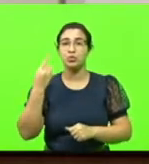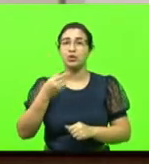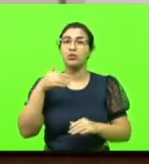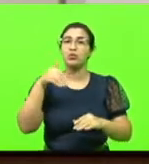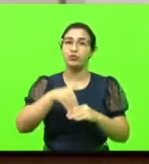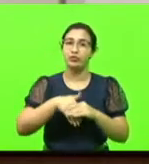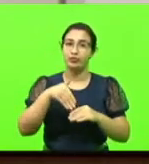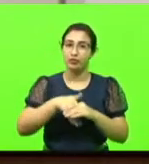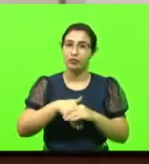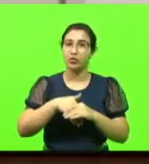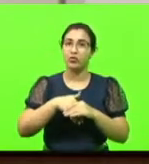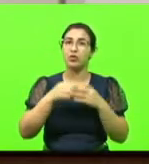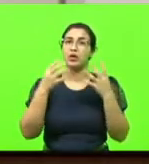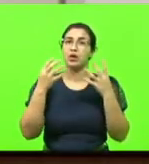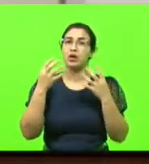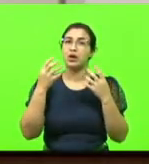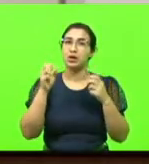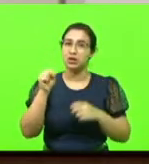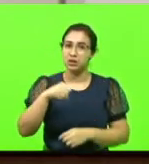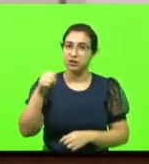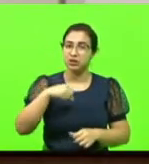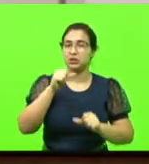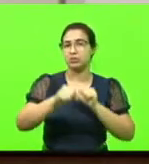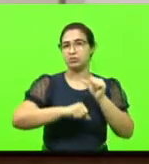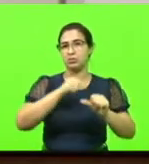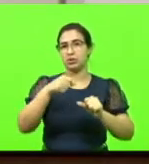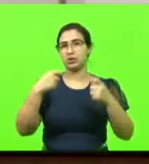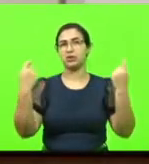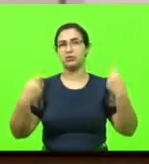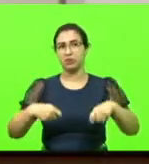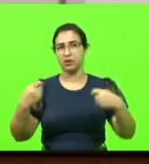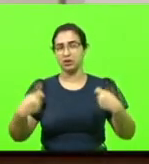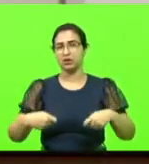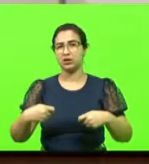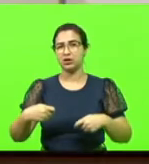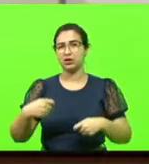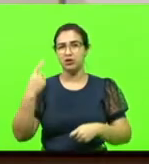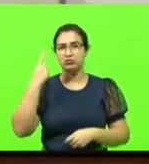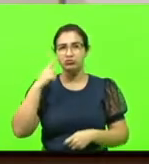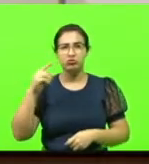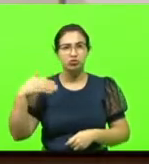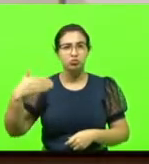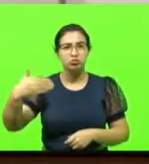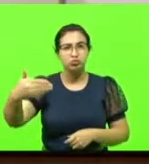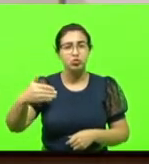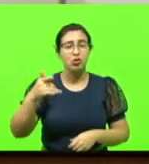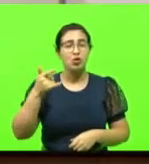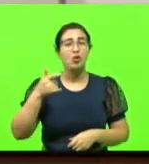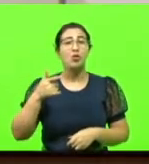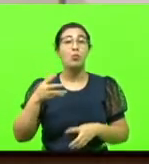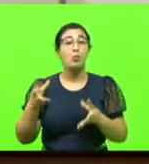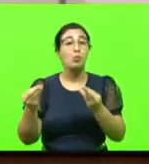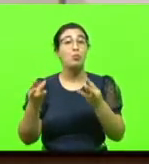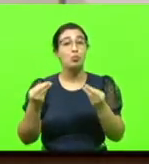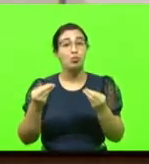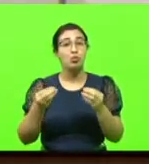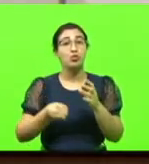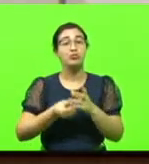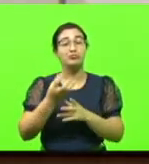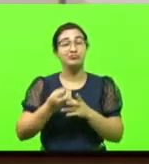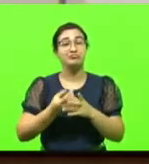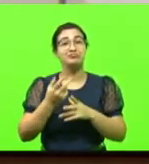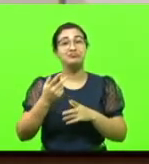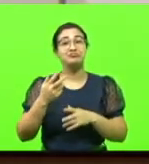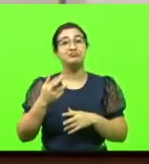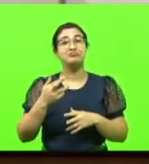essa mudança. E, com certeza, devemos ter aqui, nos próximos dias, mais produtores rurais ganhando no